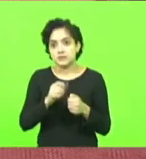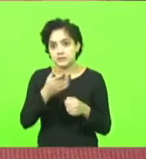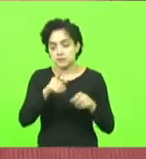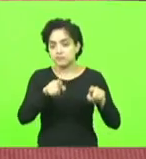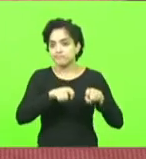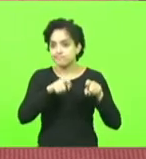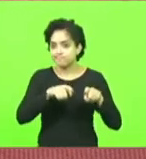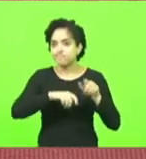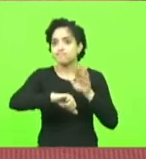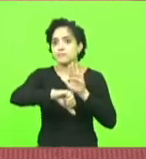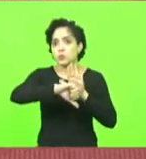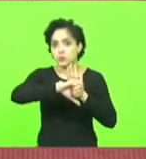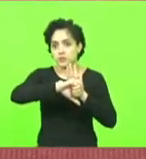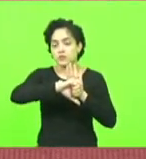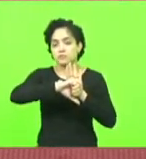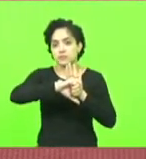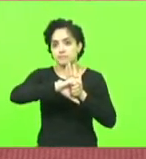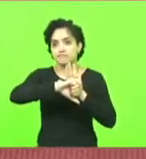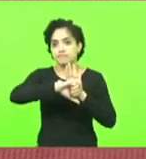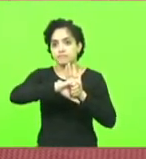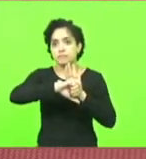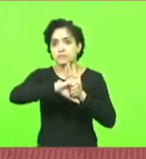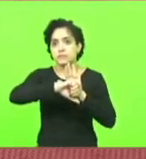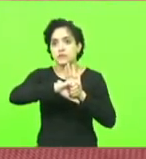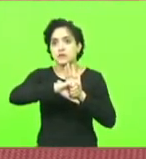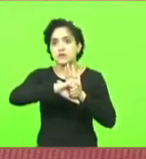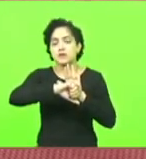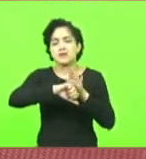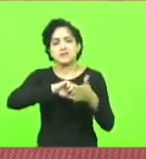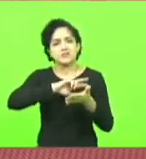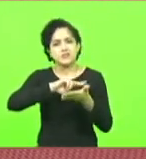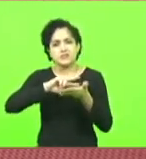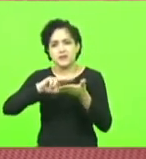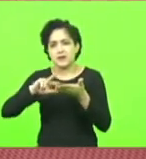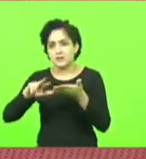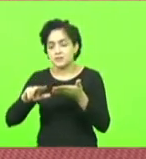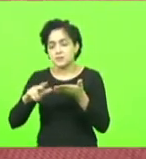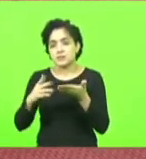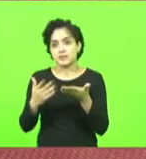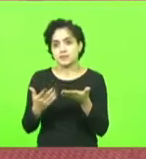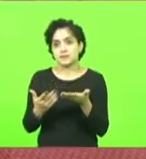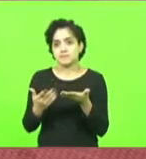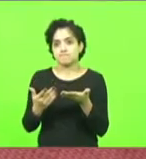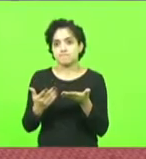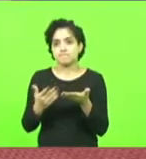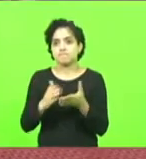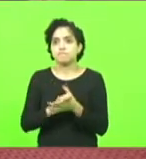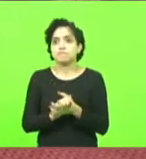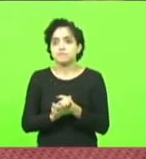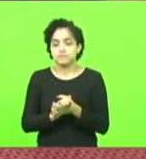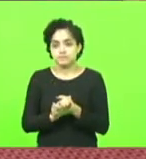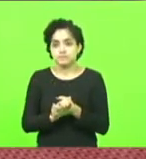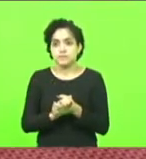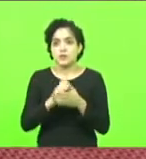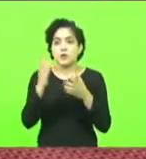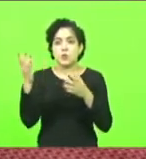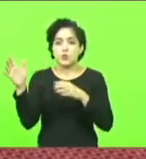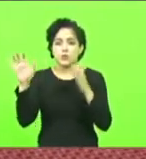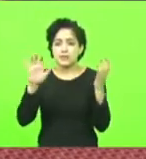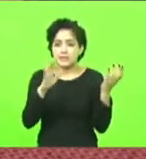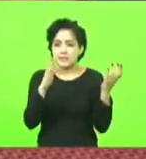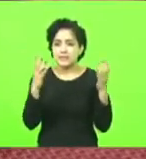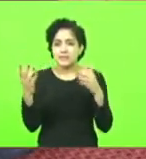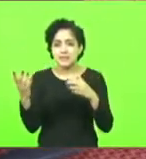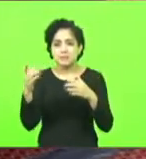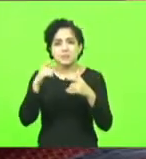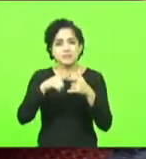Crime em vários sentidos, tá? desde a situação climática que